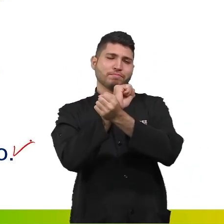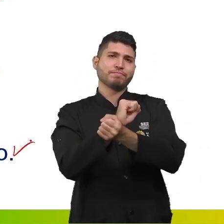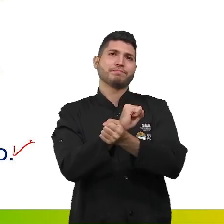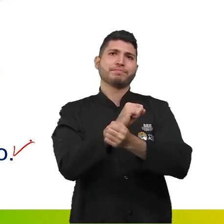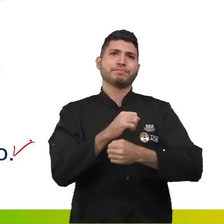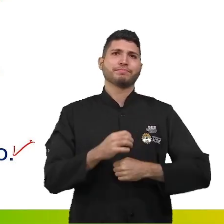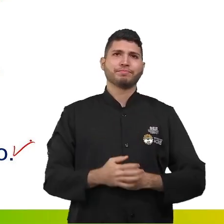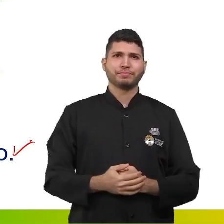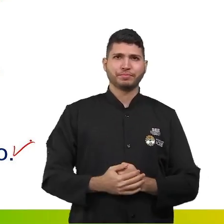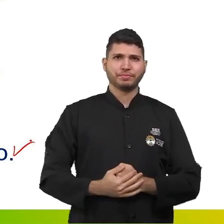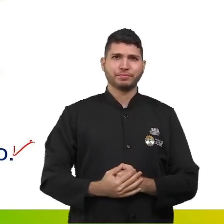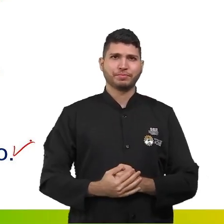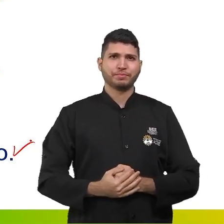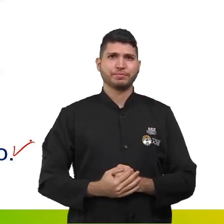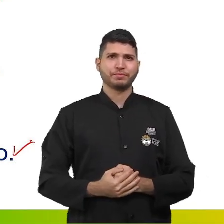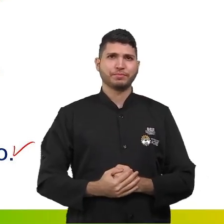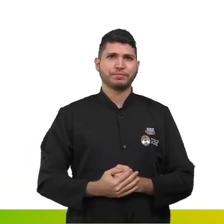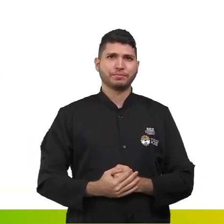escravidão.